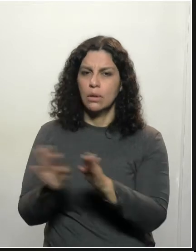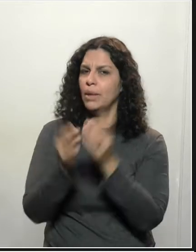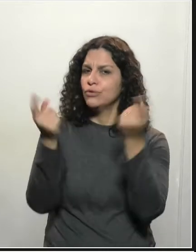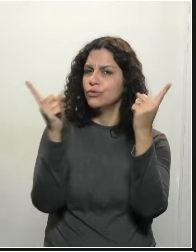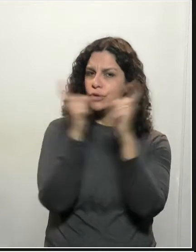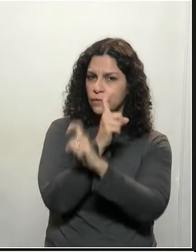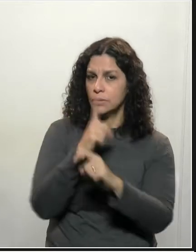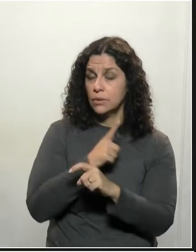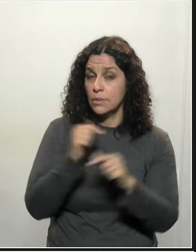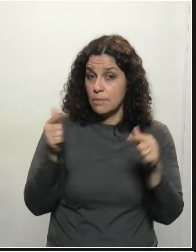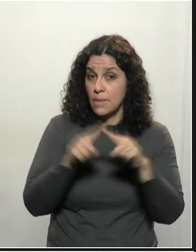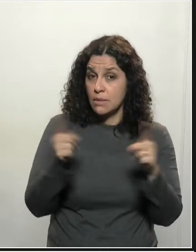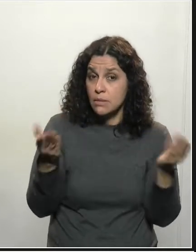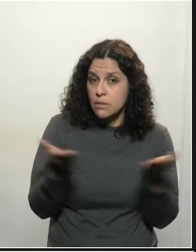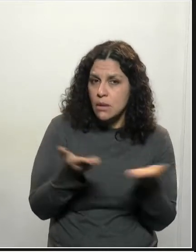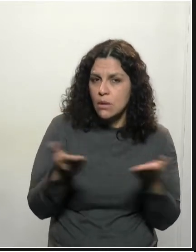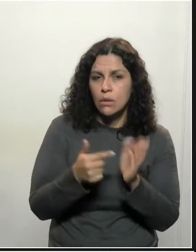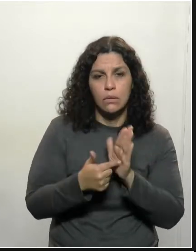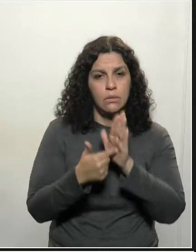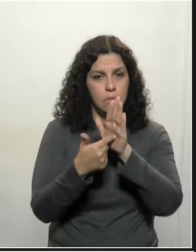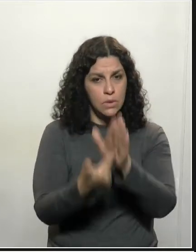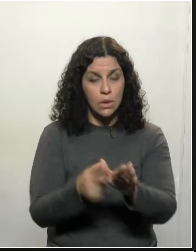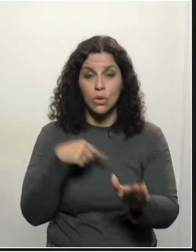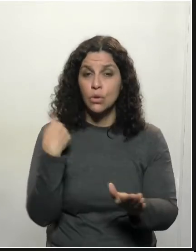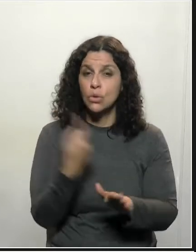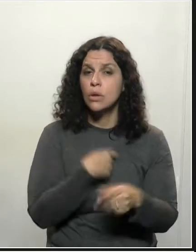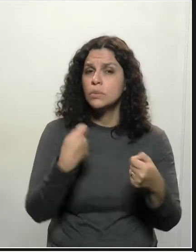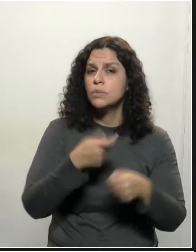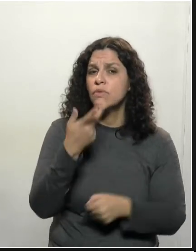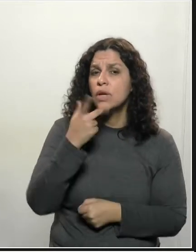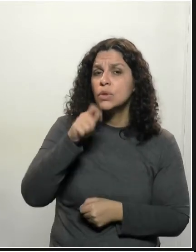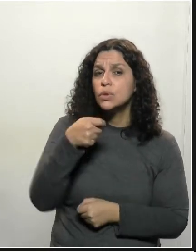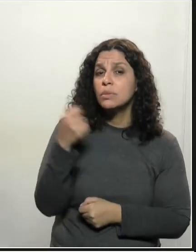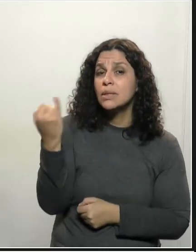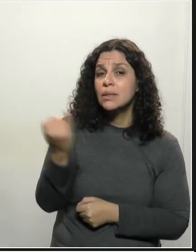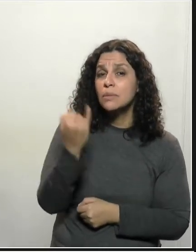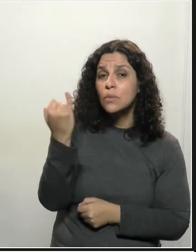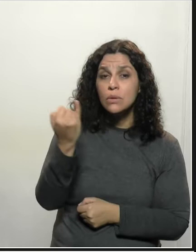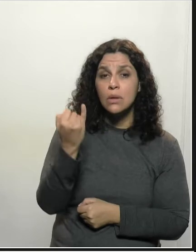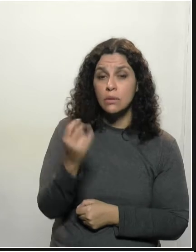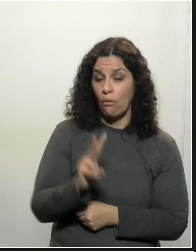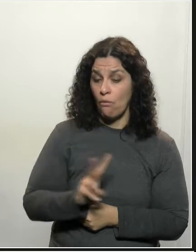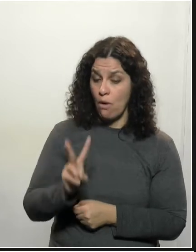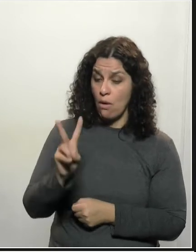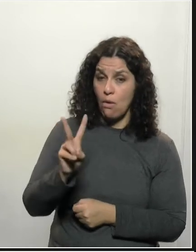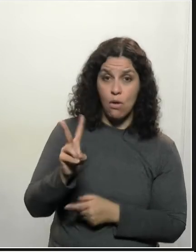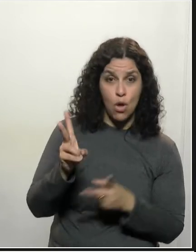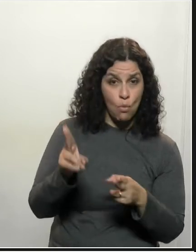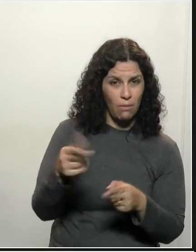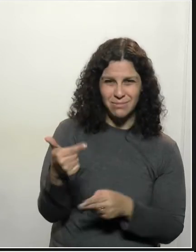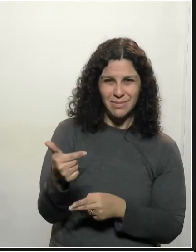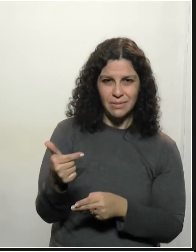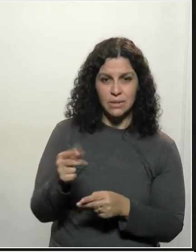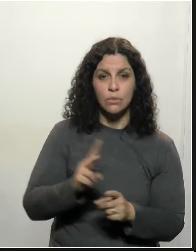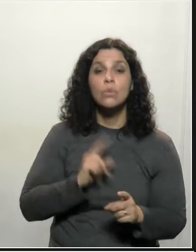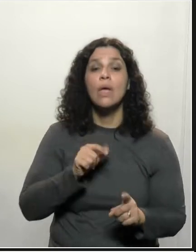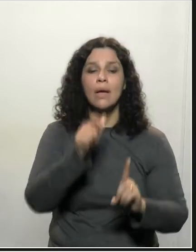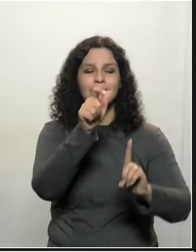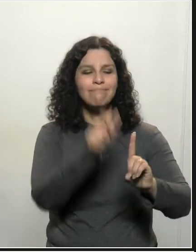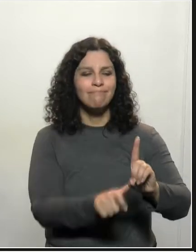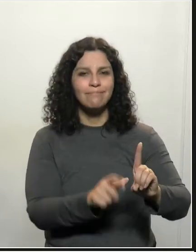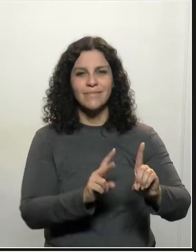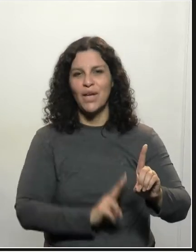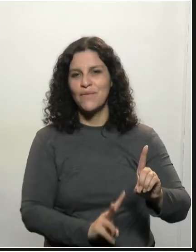Mas agora eu quero destacar que nós precisamos falar de algo importante que não tem preço, que são as vidas das